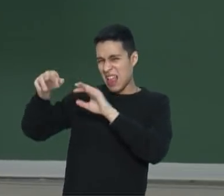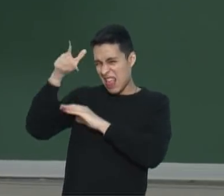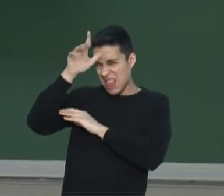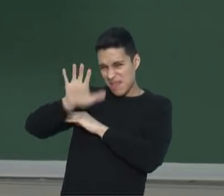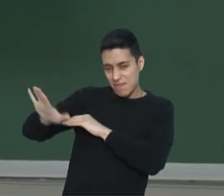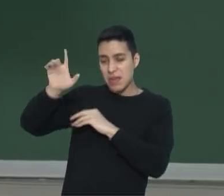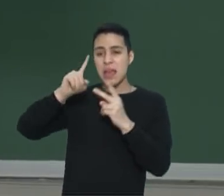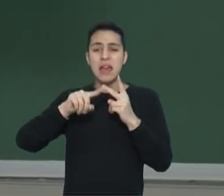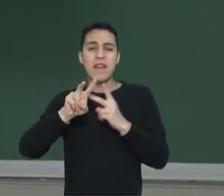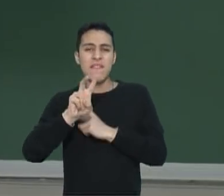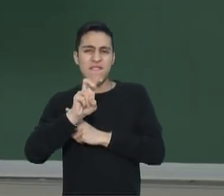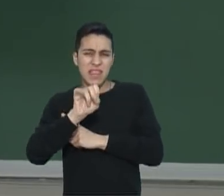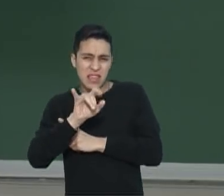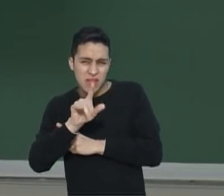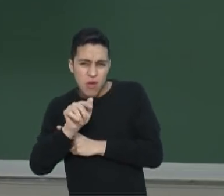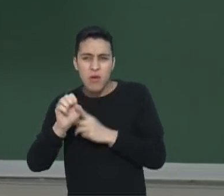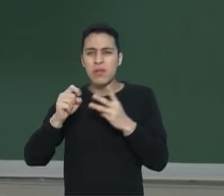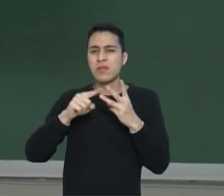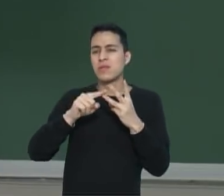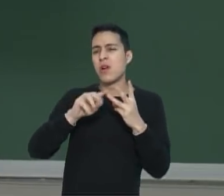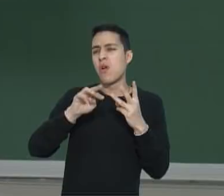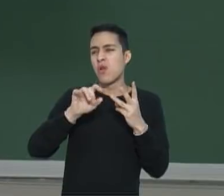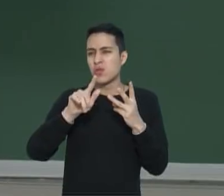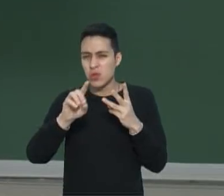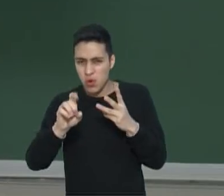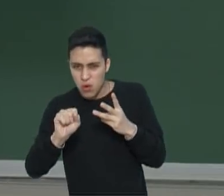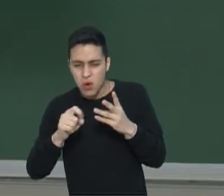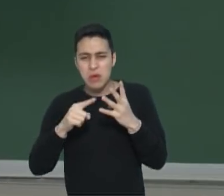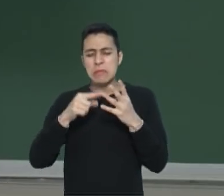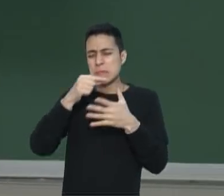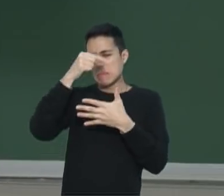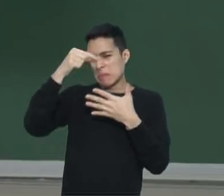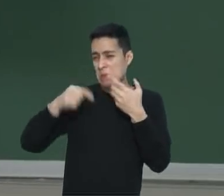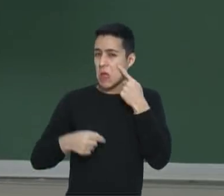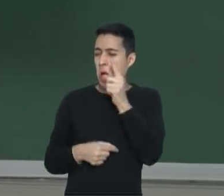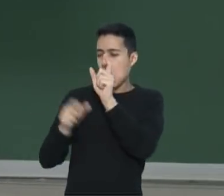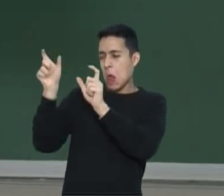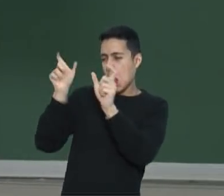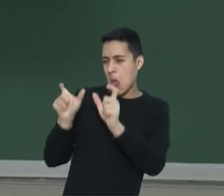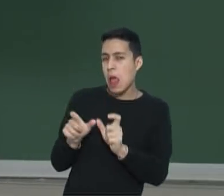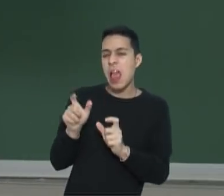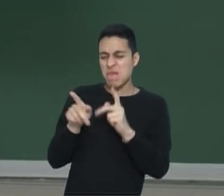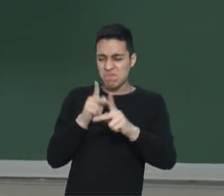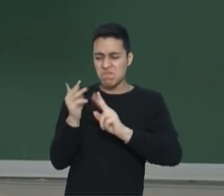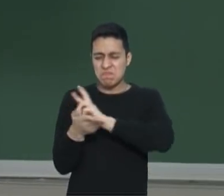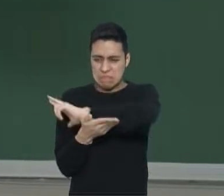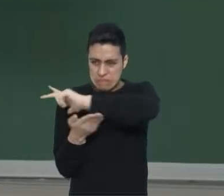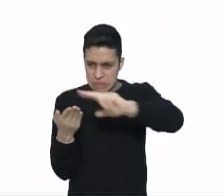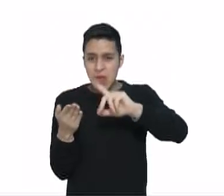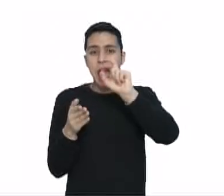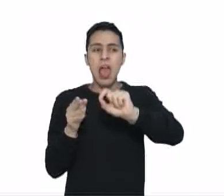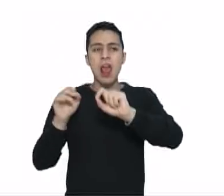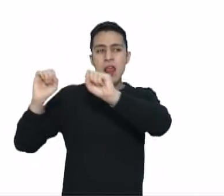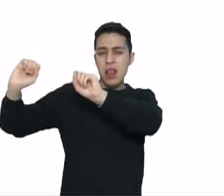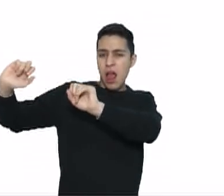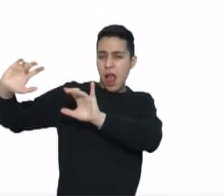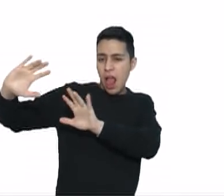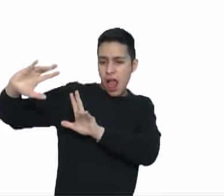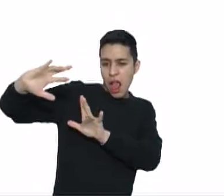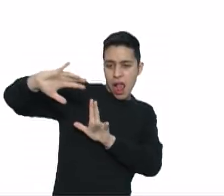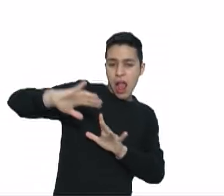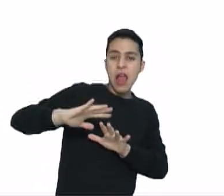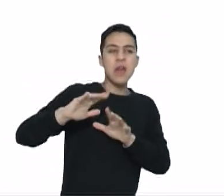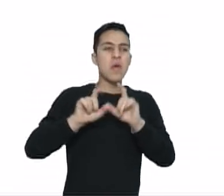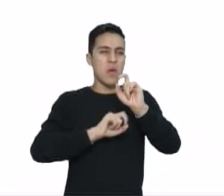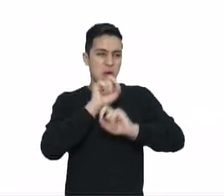ter visigodos, ostrogodos, francos, anglo-saxões, burgúndios e lombardos. Então vocês vão ver que eles vão migrar das